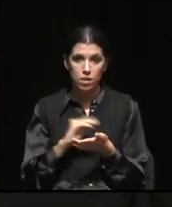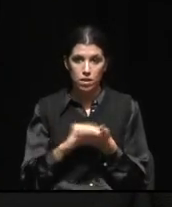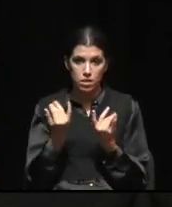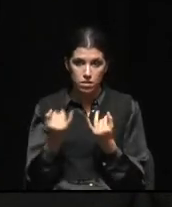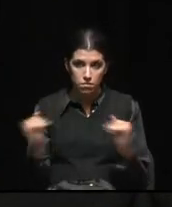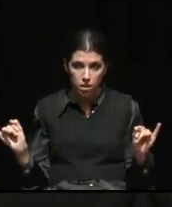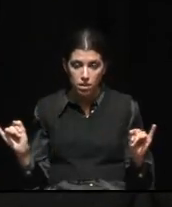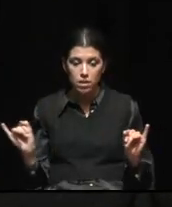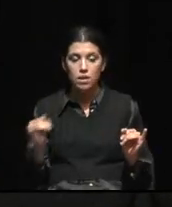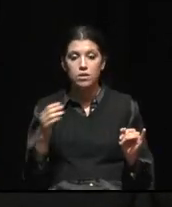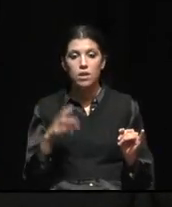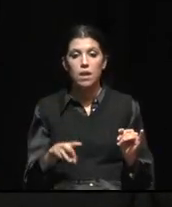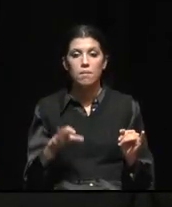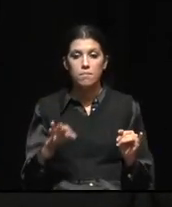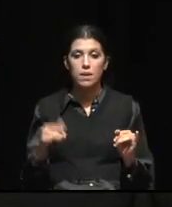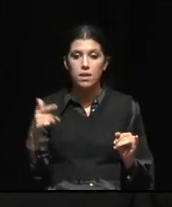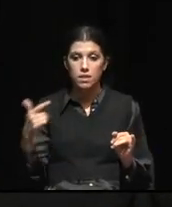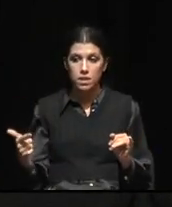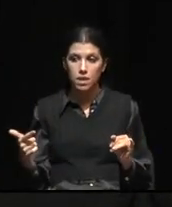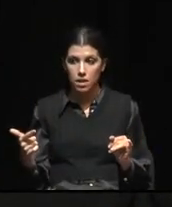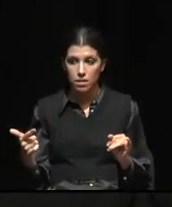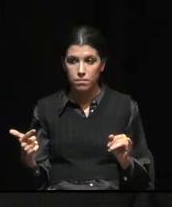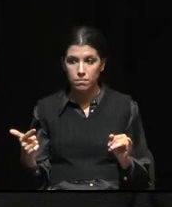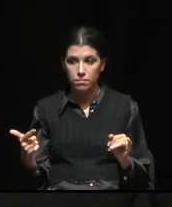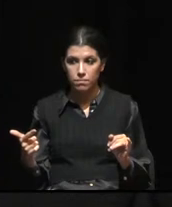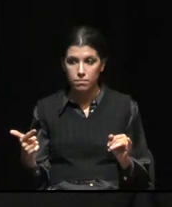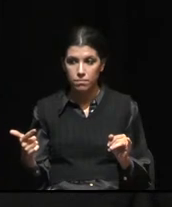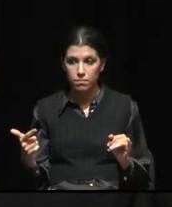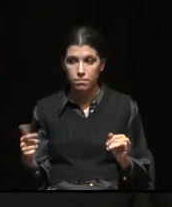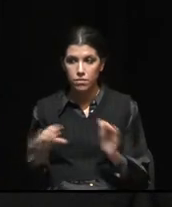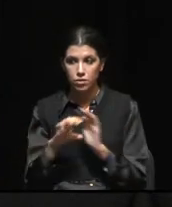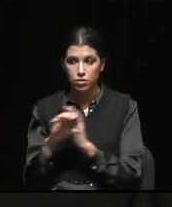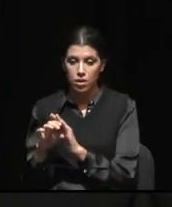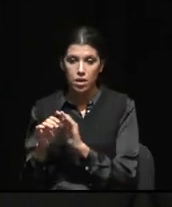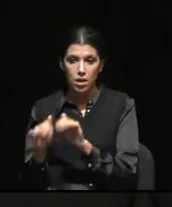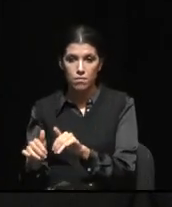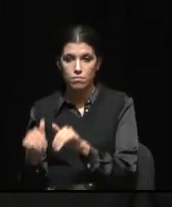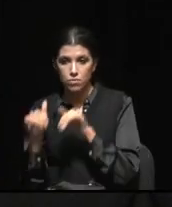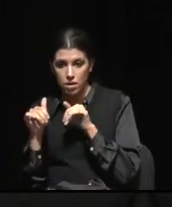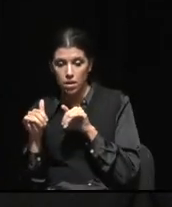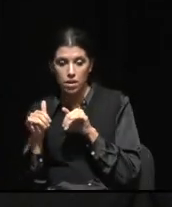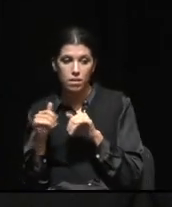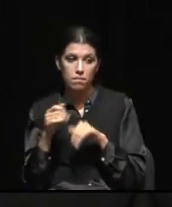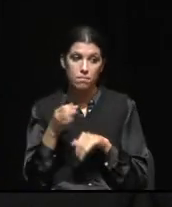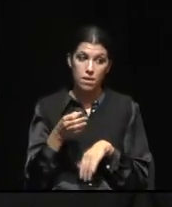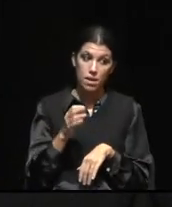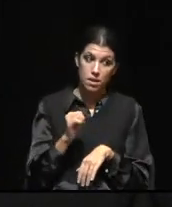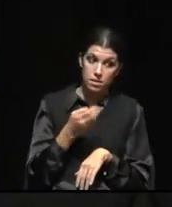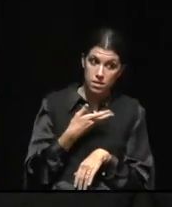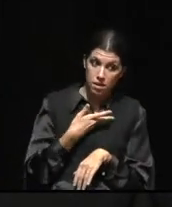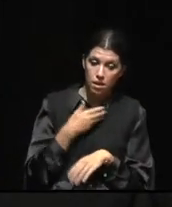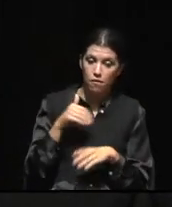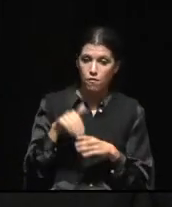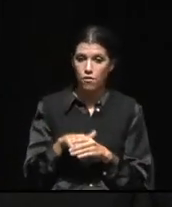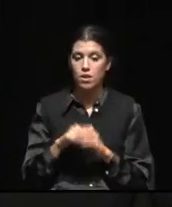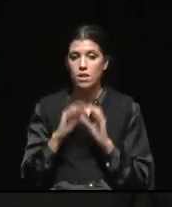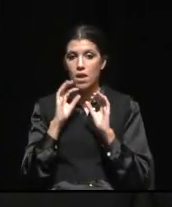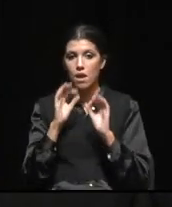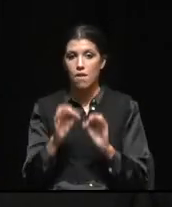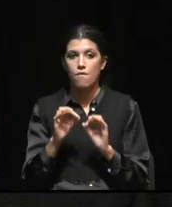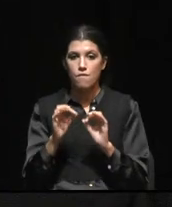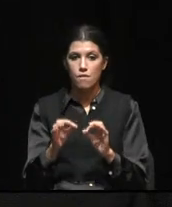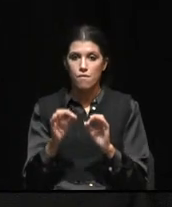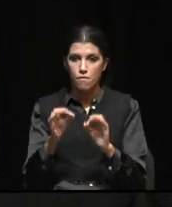inscritos mpt o chega absteve-se e o PSD a